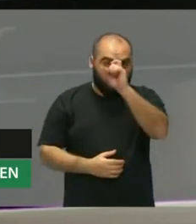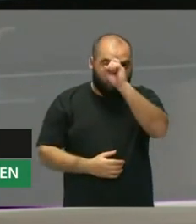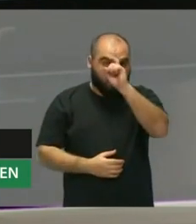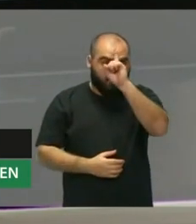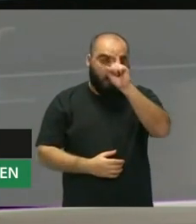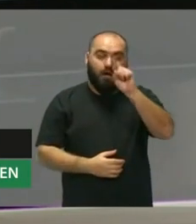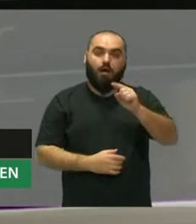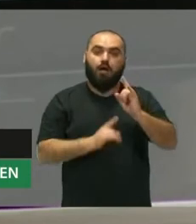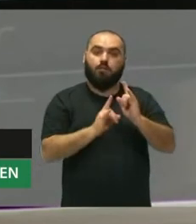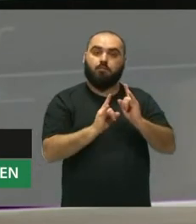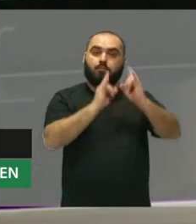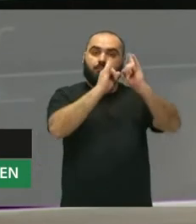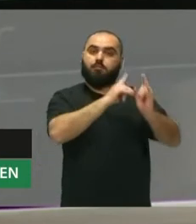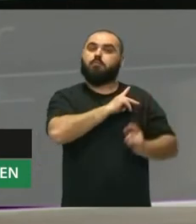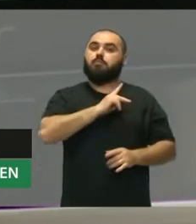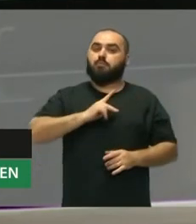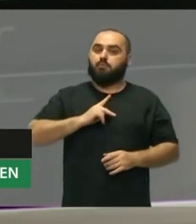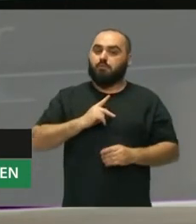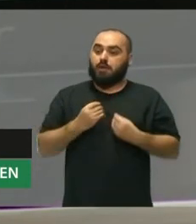cedido a uma instituição,